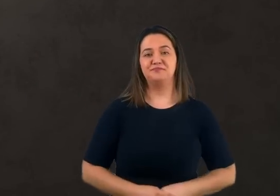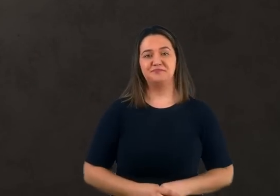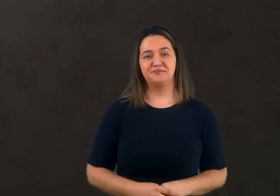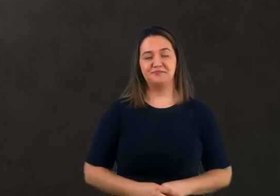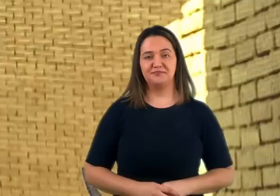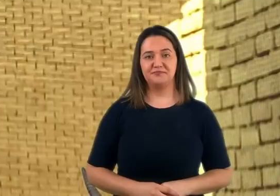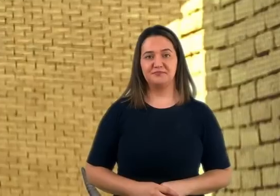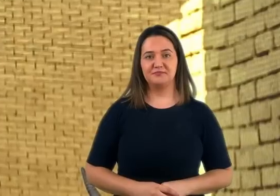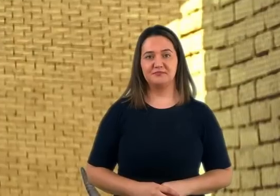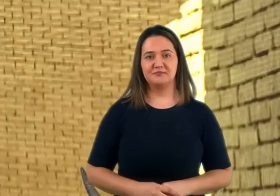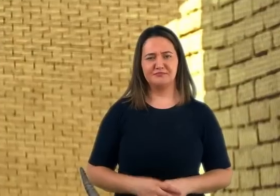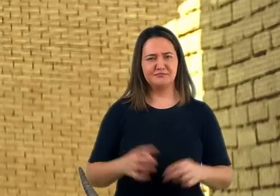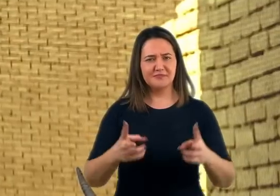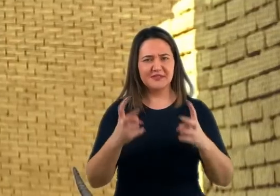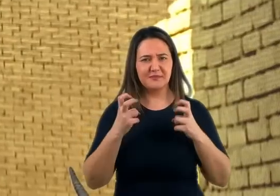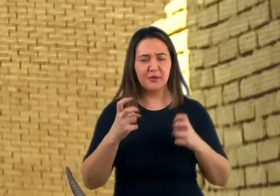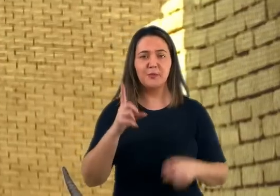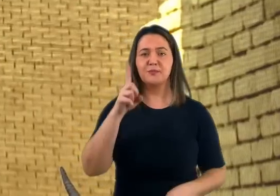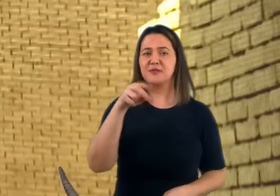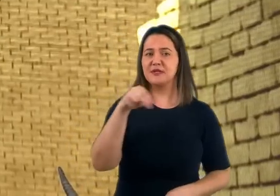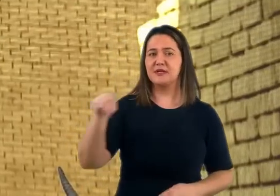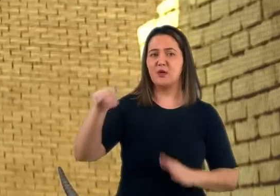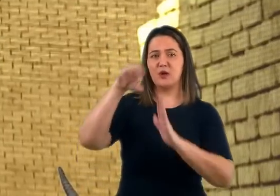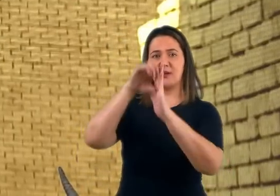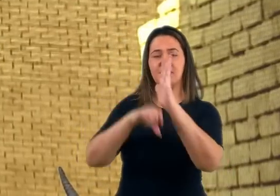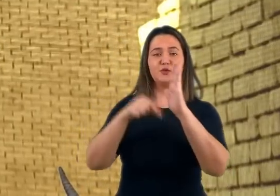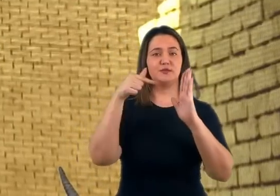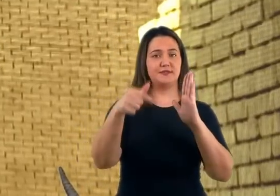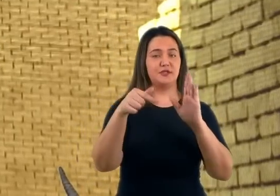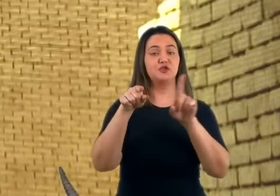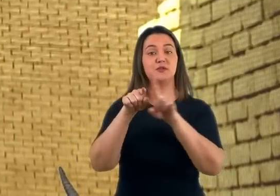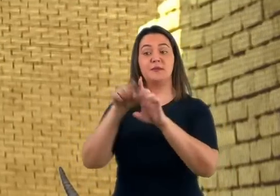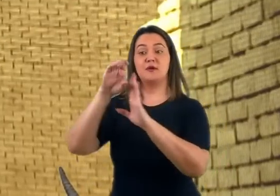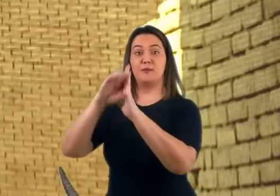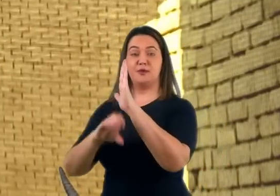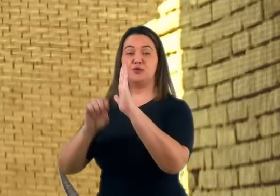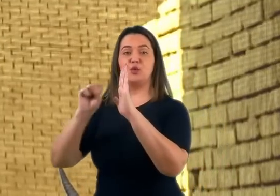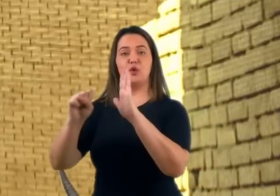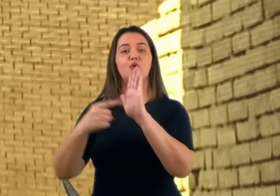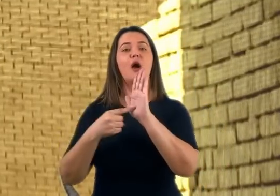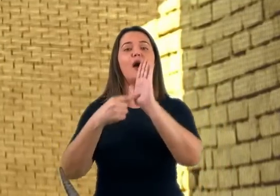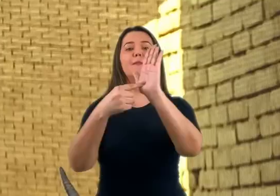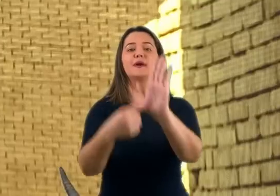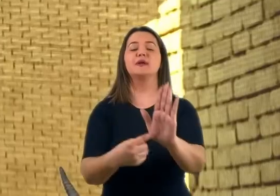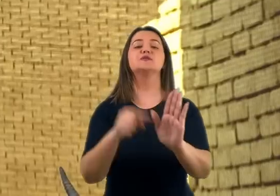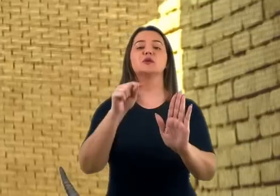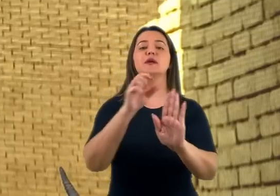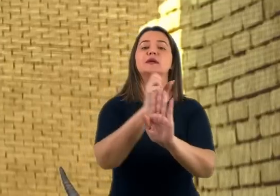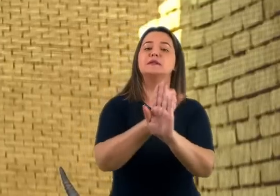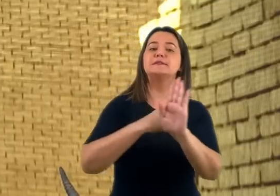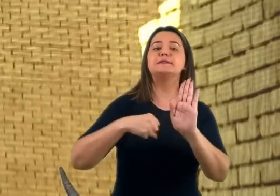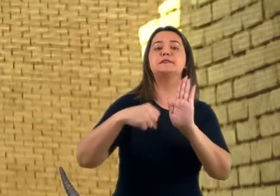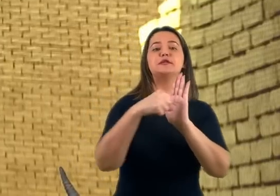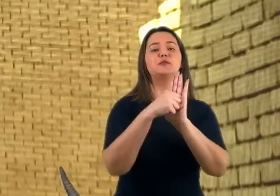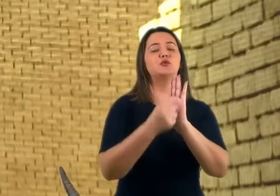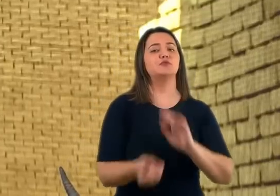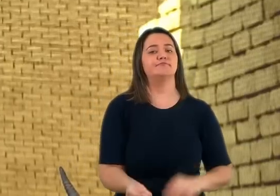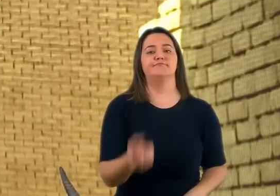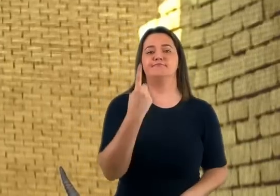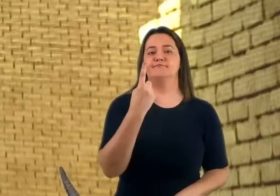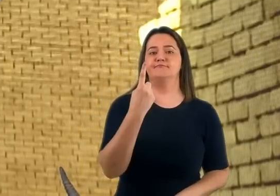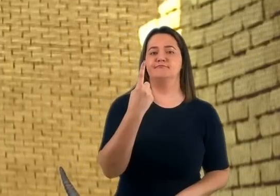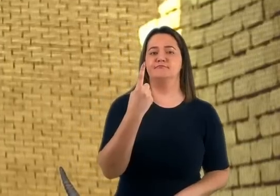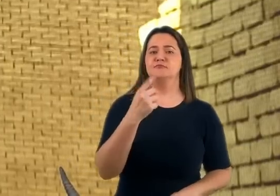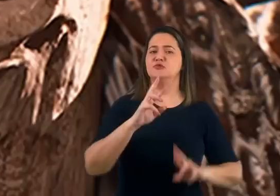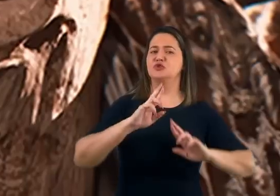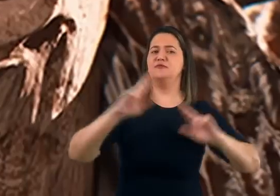versículo 8. Em Daniel 7 e 8, ocorre então o aparecimento de um símbolo inusitado, um